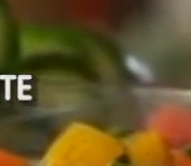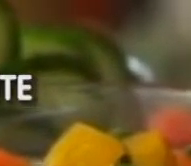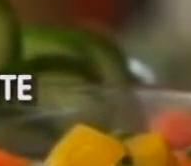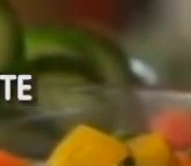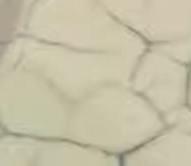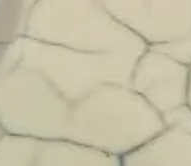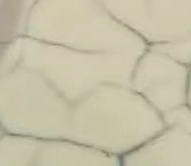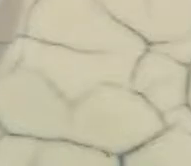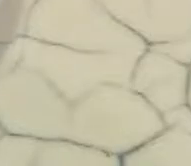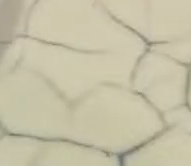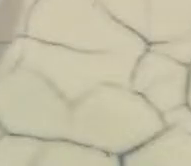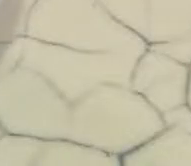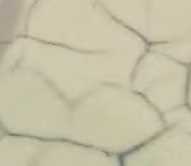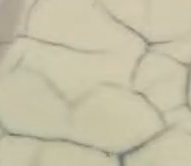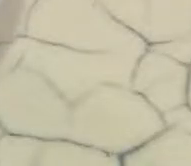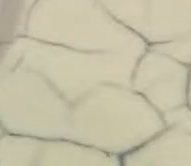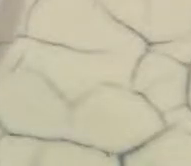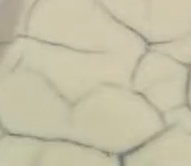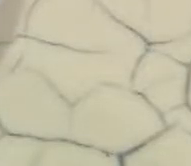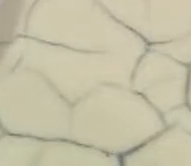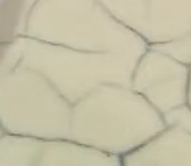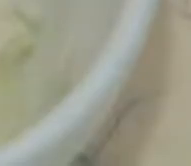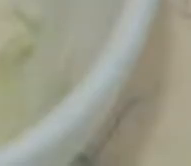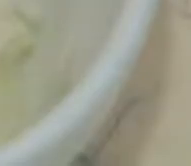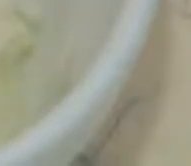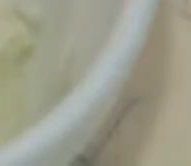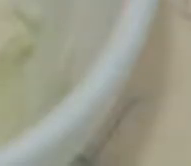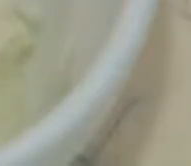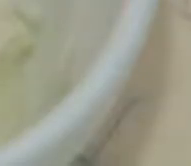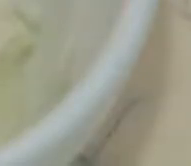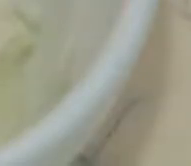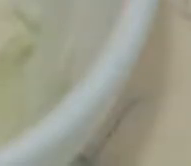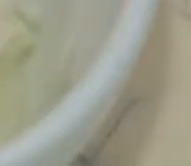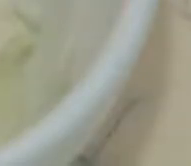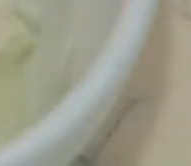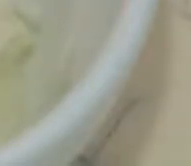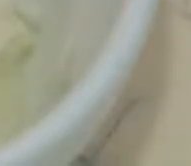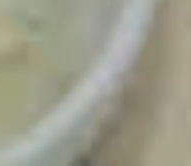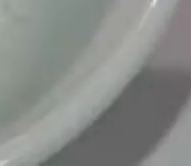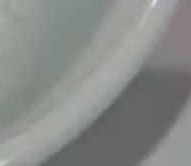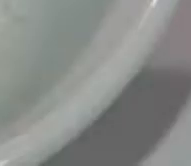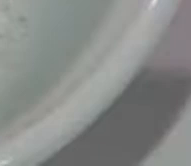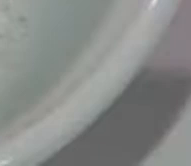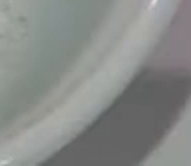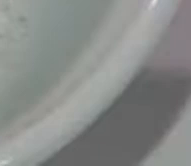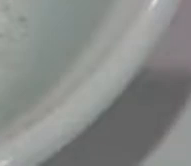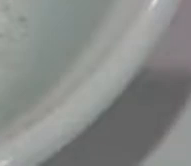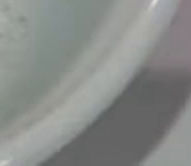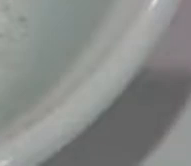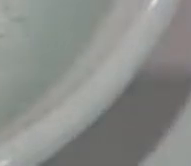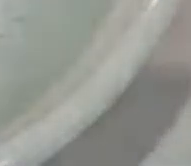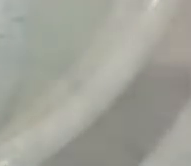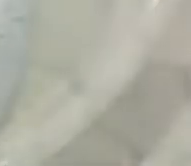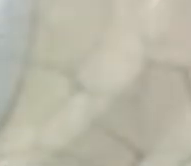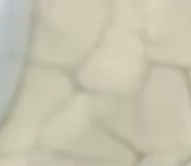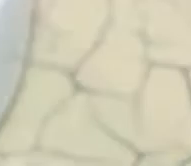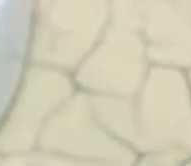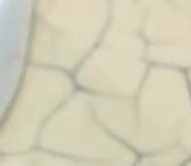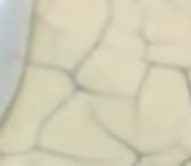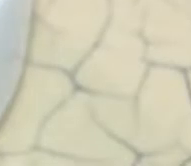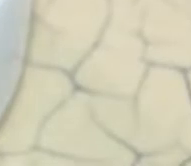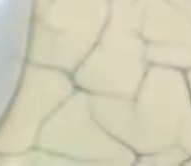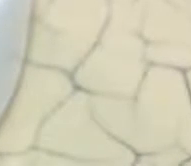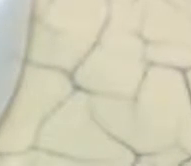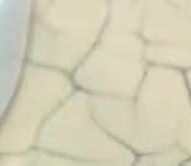de azeite, 5 gramas de alho triturado, 10 gramas de cebola picada, sal e pimenta a gosto. Para o